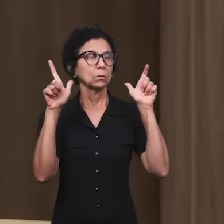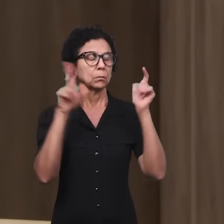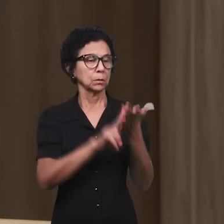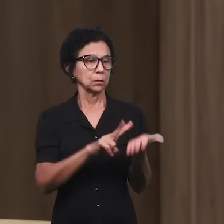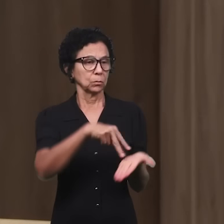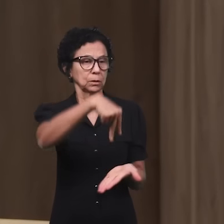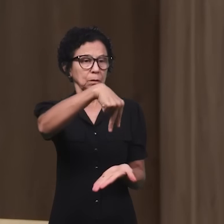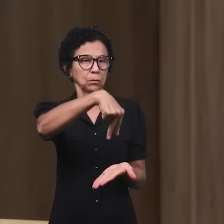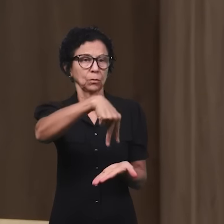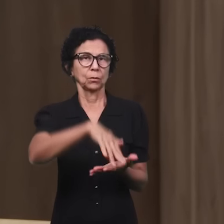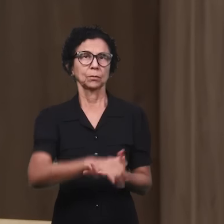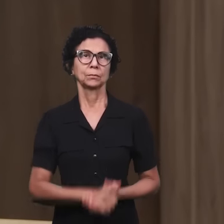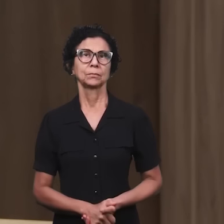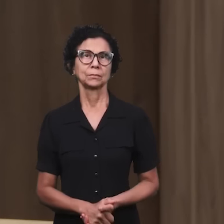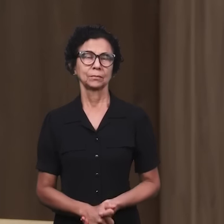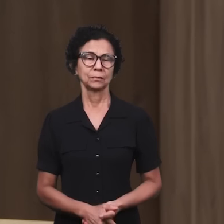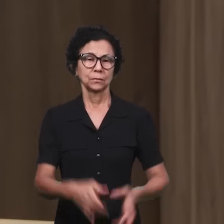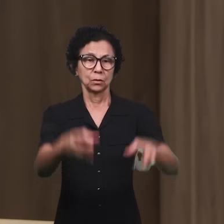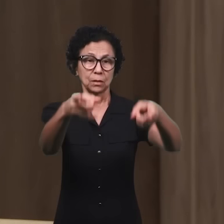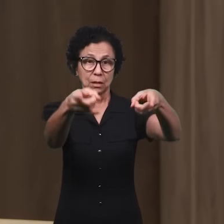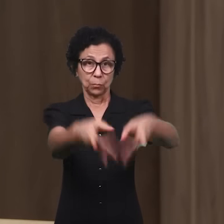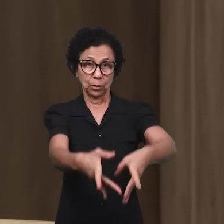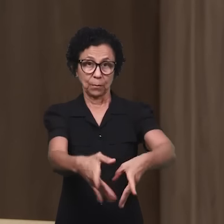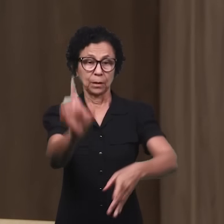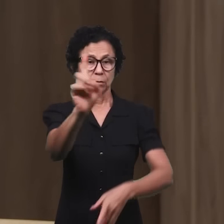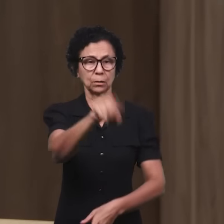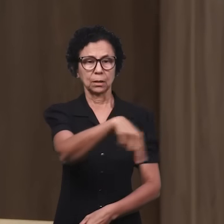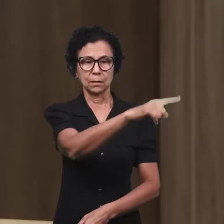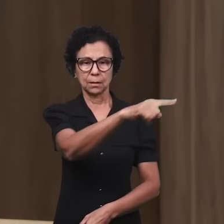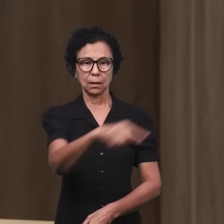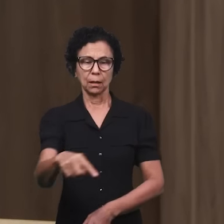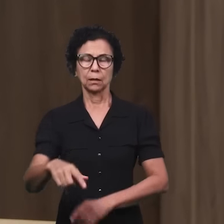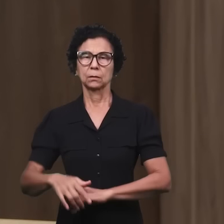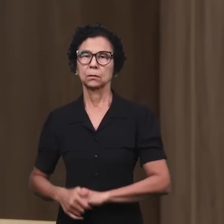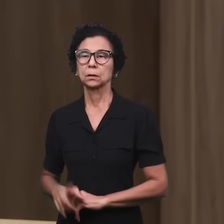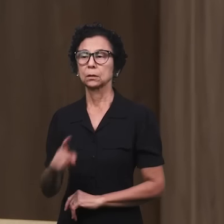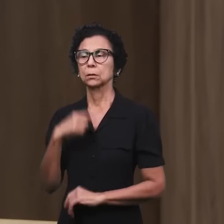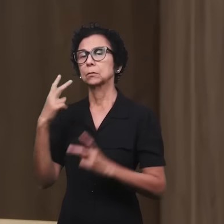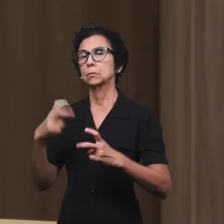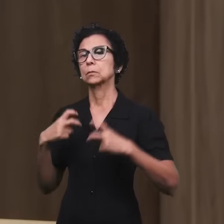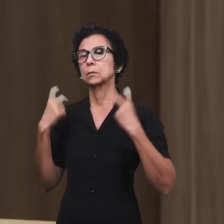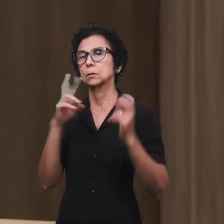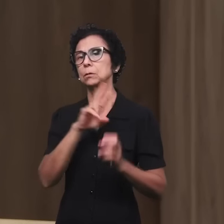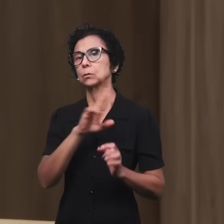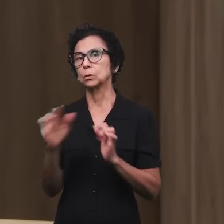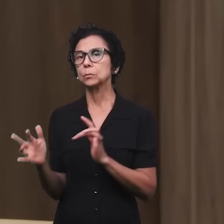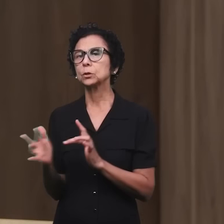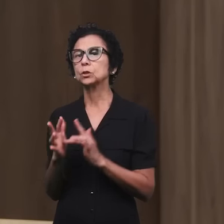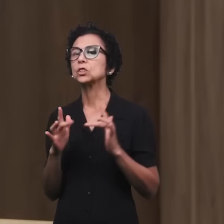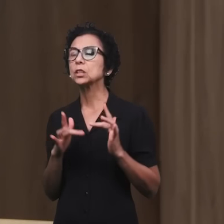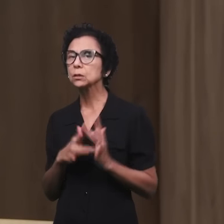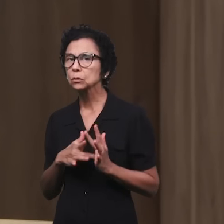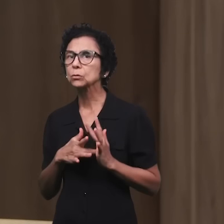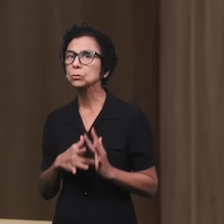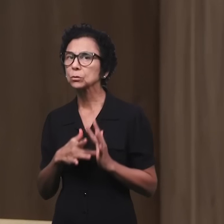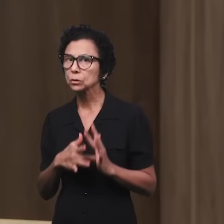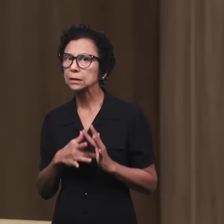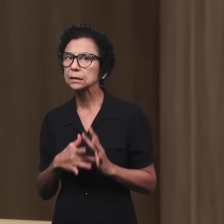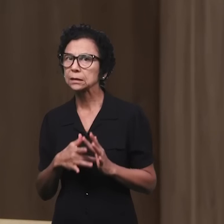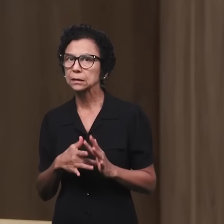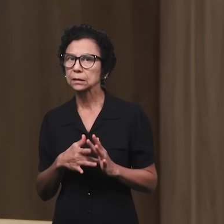sepultamento foi cancelado. E nós vamos Glória a falar Jesus. para que, em nome de Jesus, sepultamentos sejam Amém. cancelados. Glória